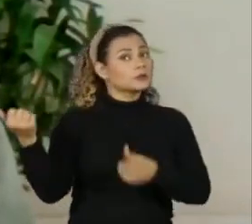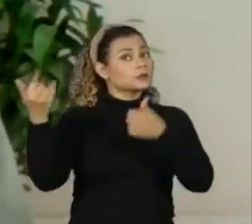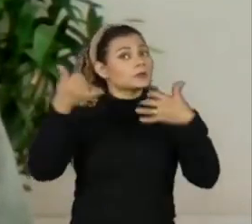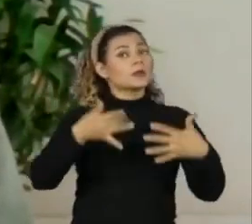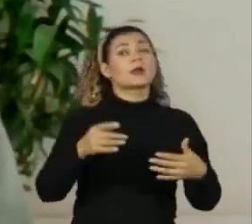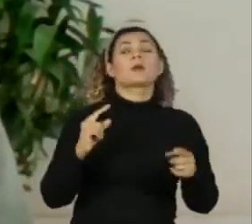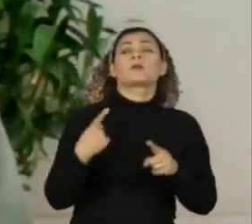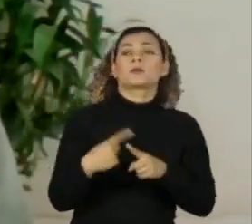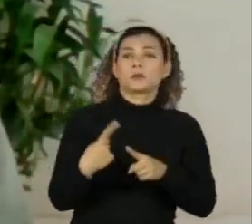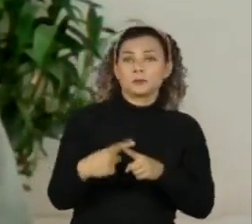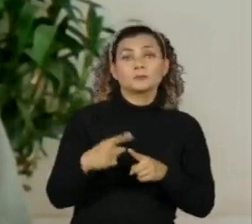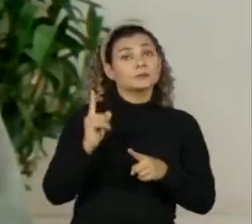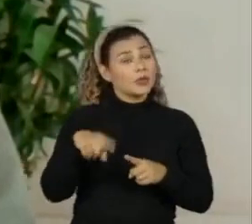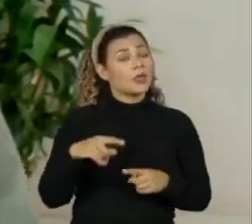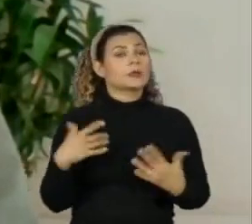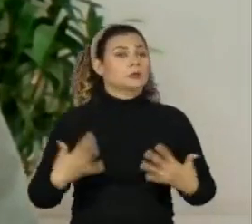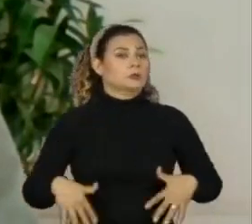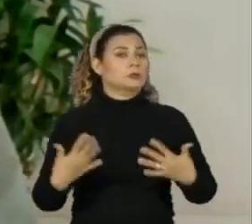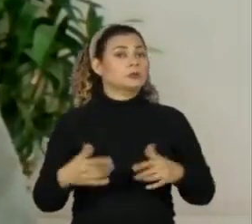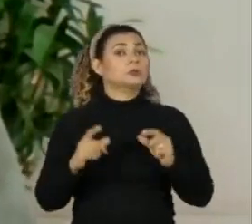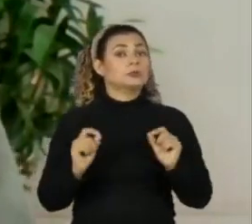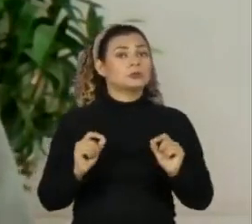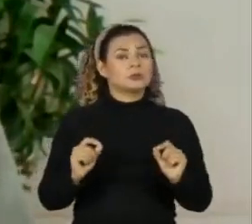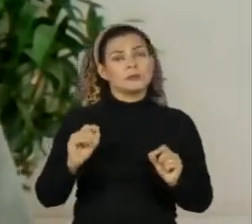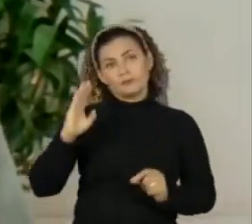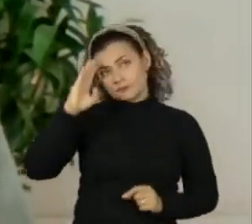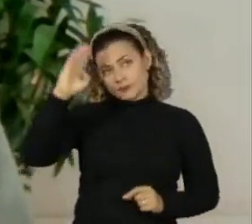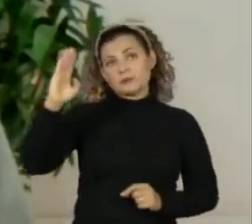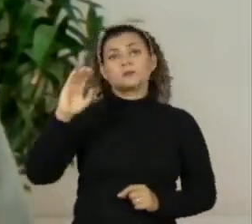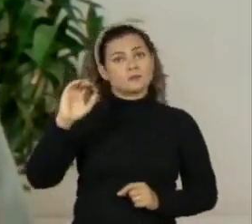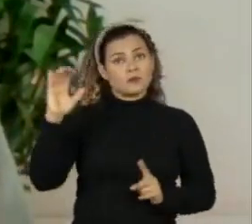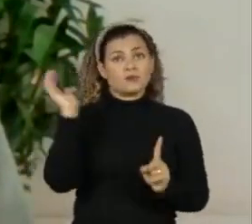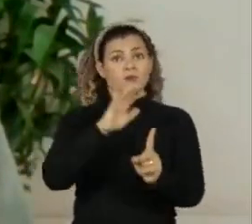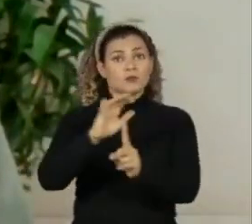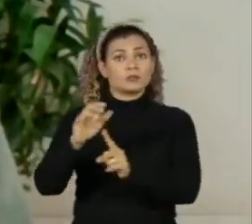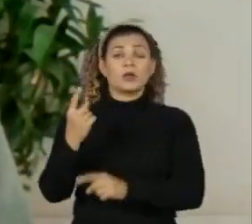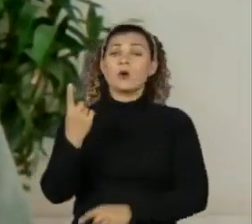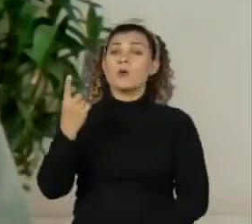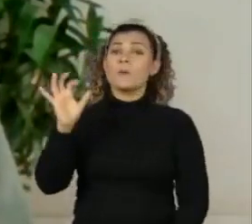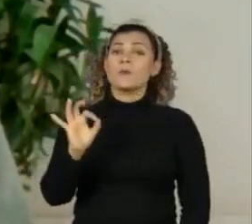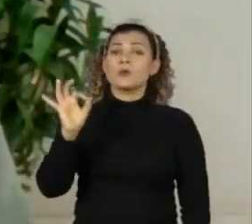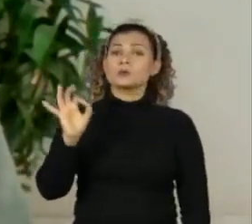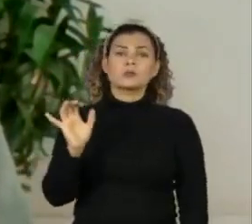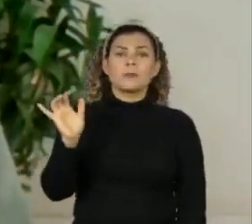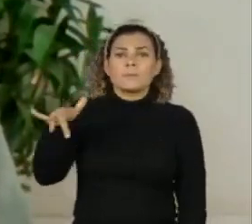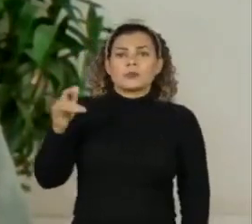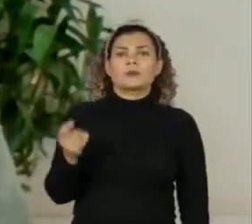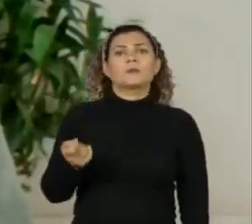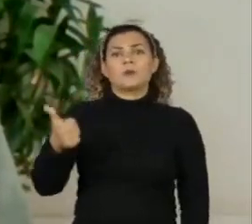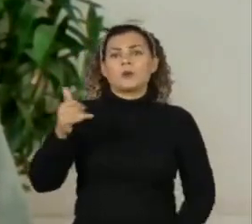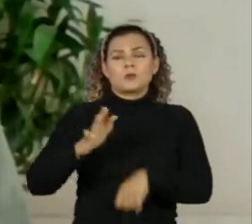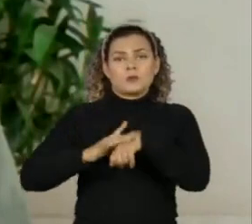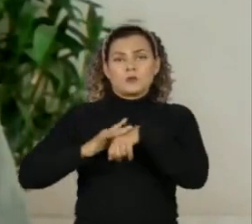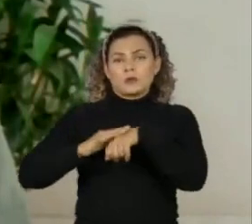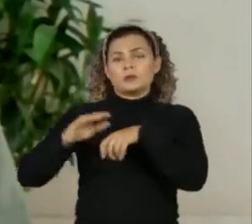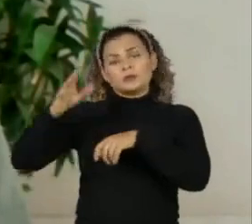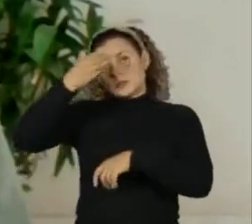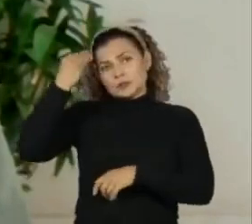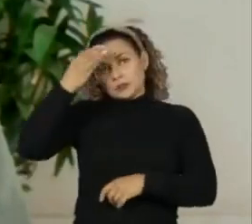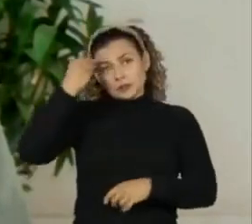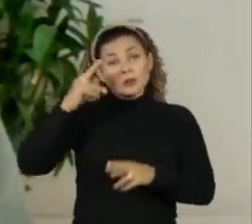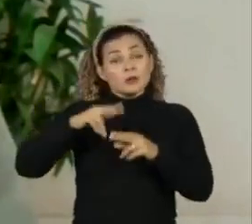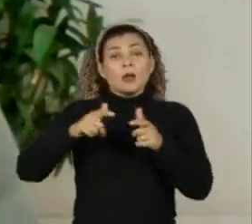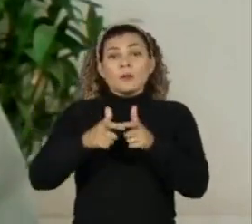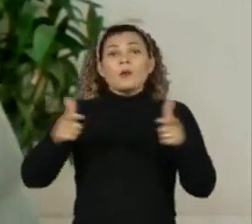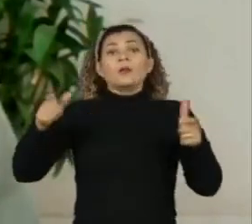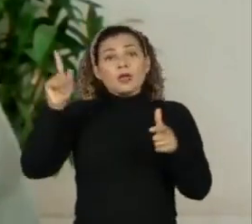destacadas, embora sejam responsáveis de modo exclusivo por menos de 1% dos casos de doença de Alzheimer. Portanto, a